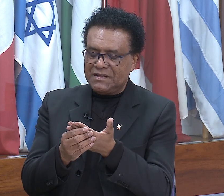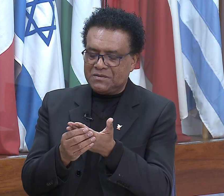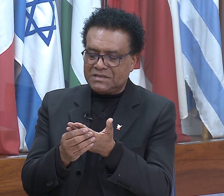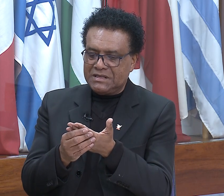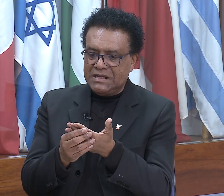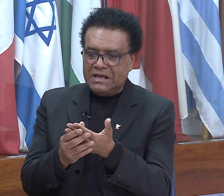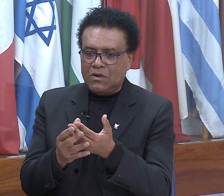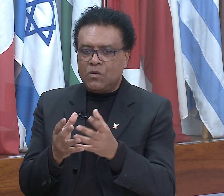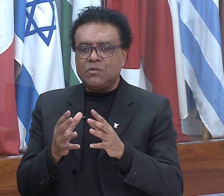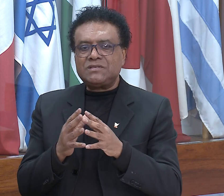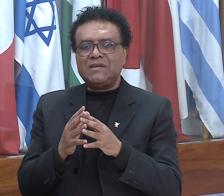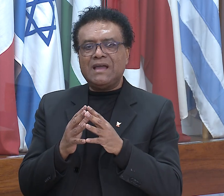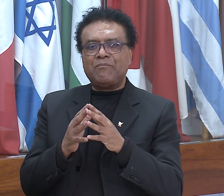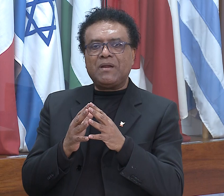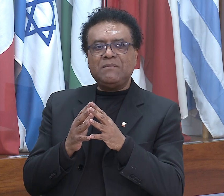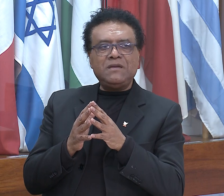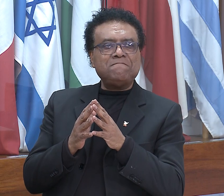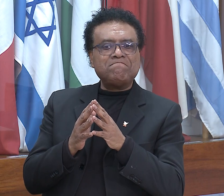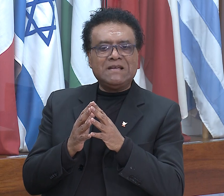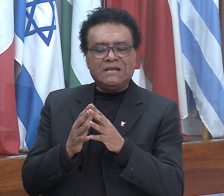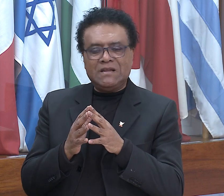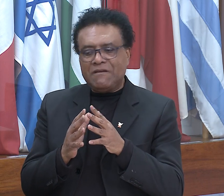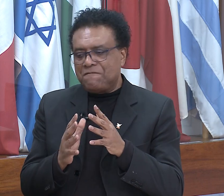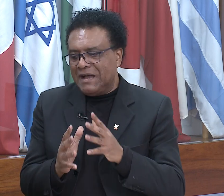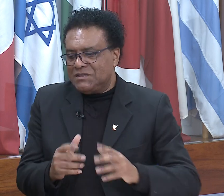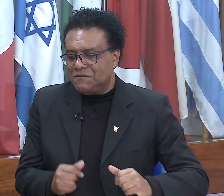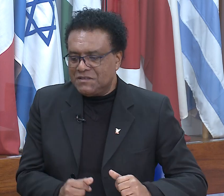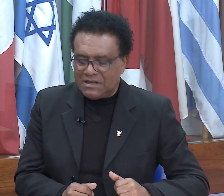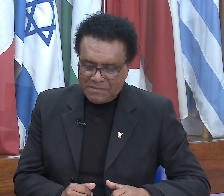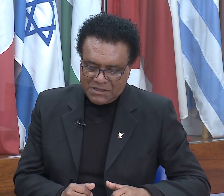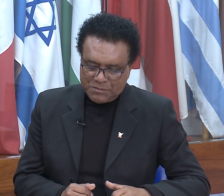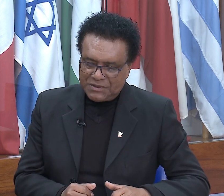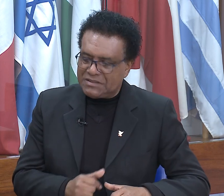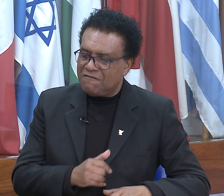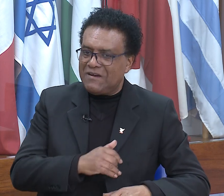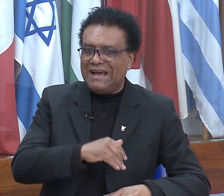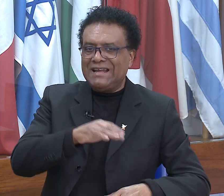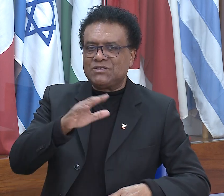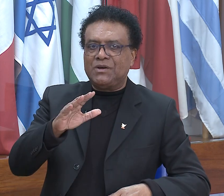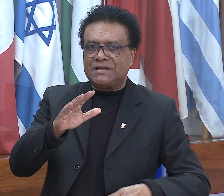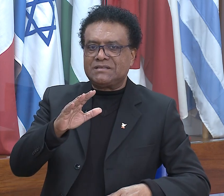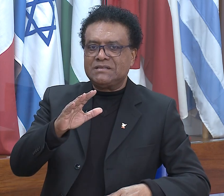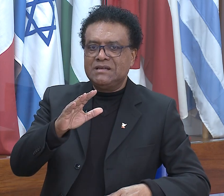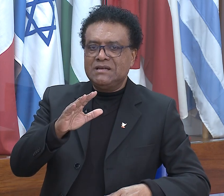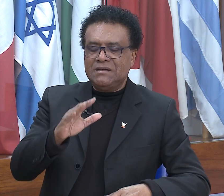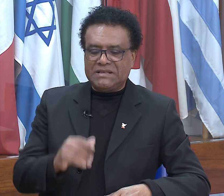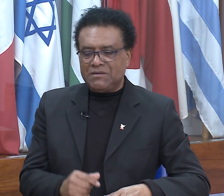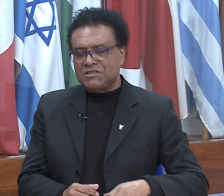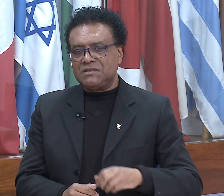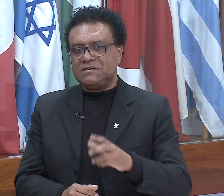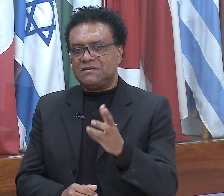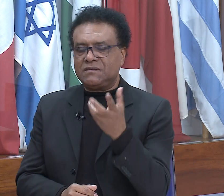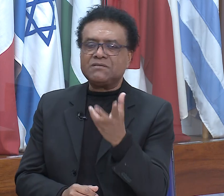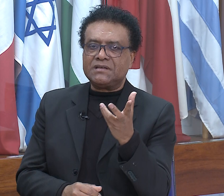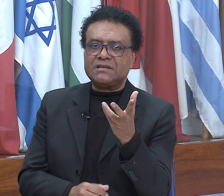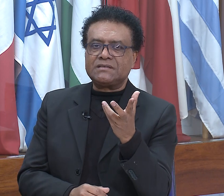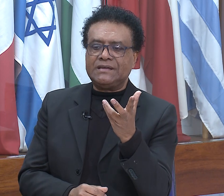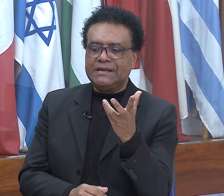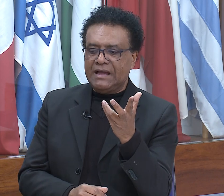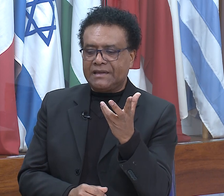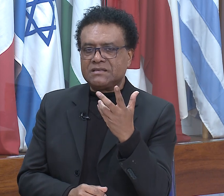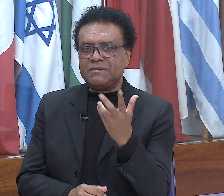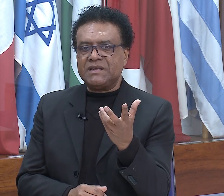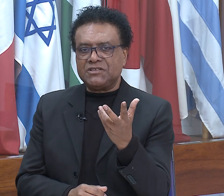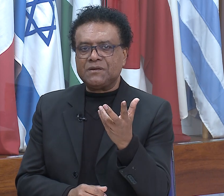aqui na Câmara de Vereadores conciliar para mim não é fácil fisicamente porque são várias horas mas eu acho que tenho certeza